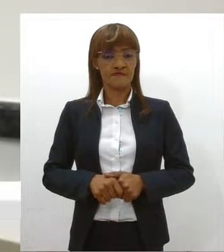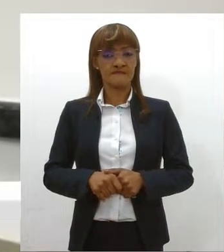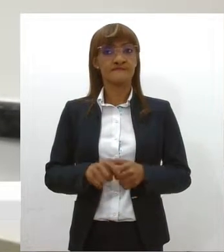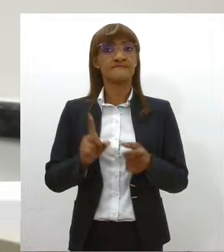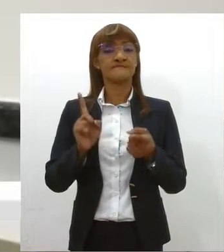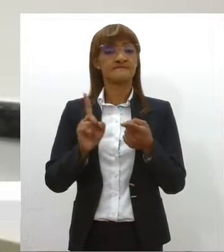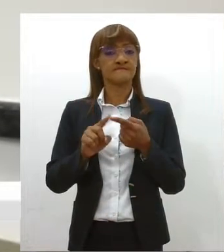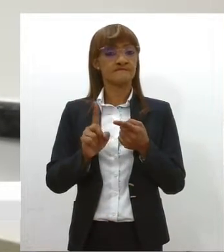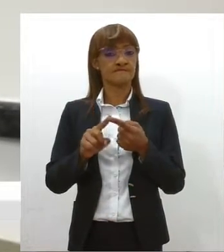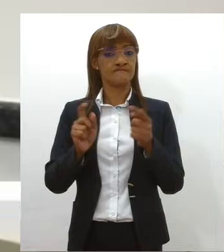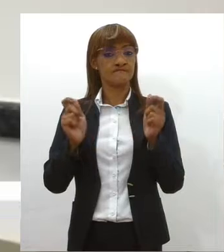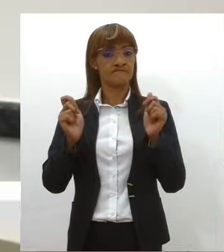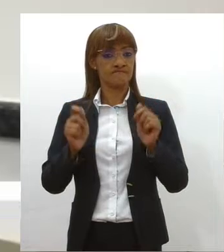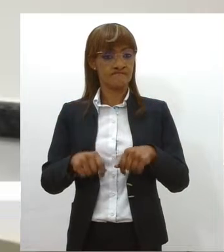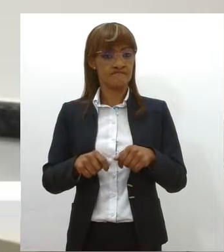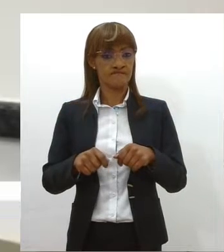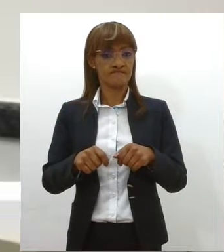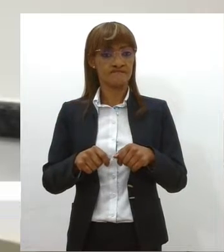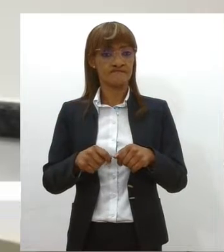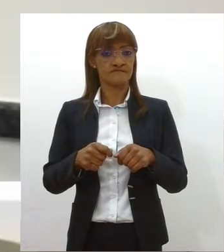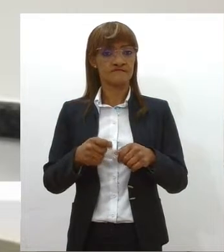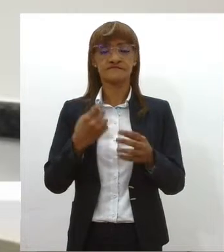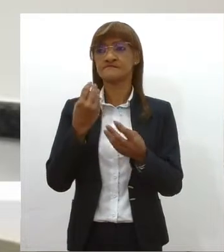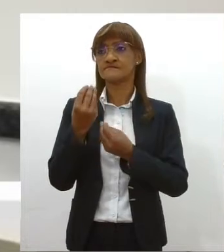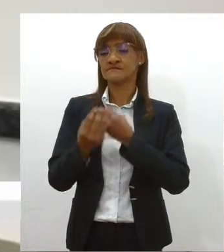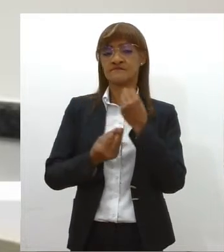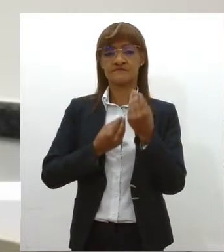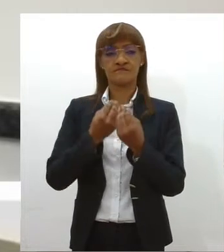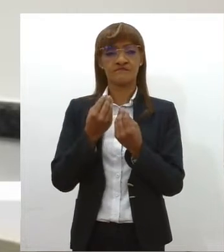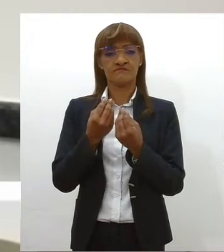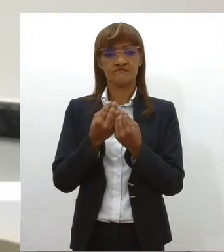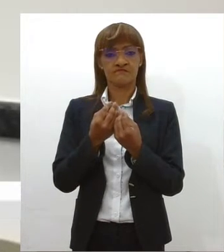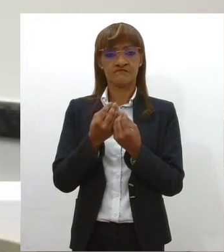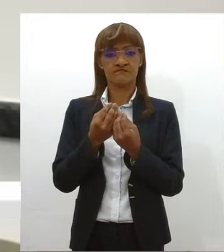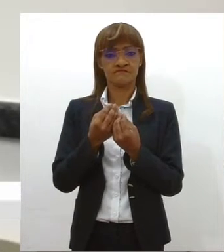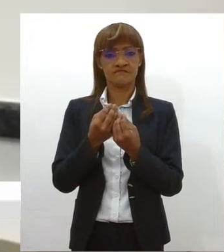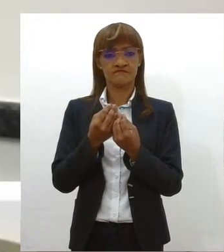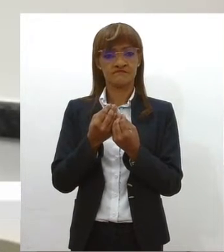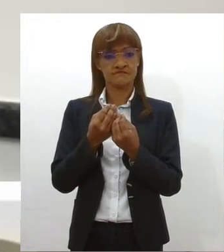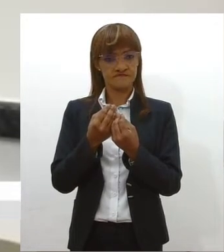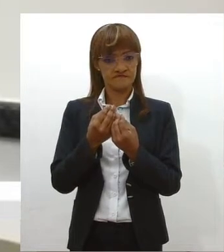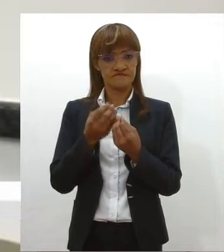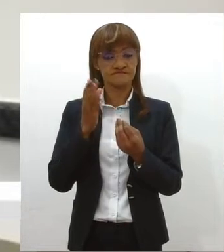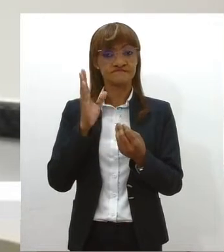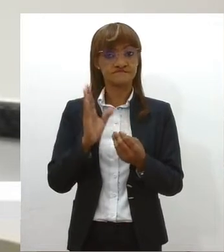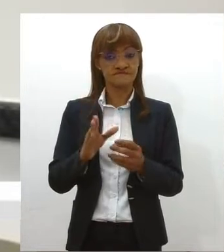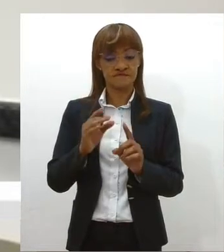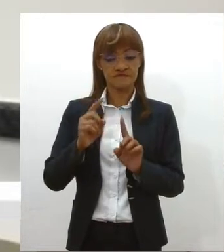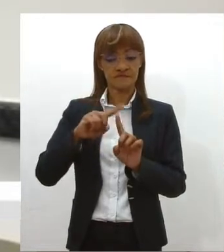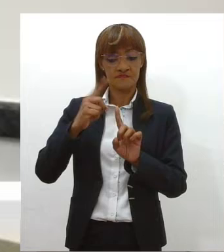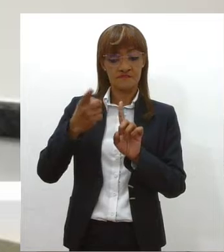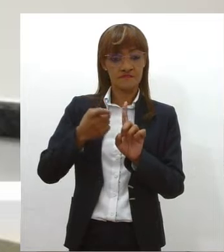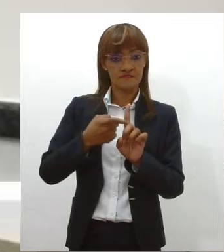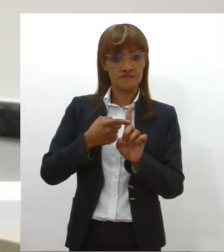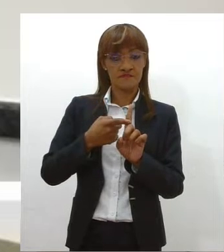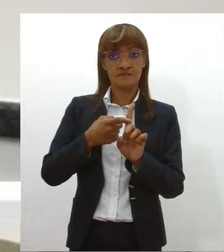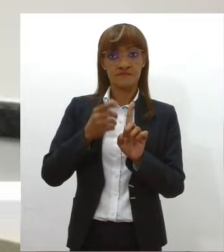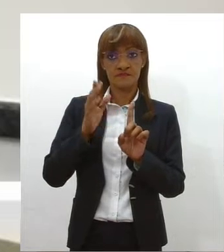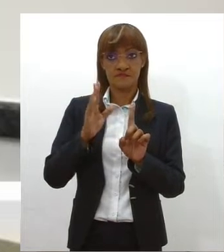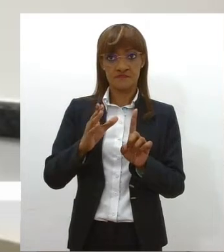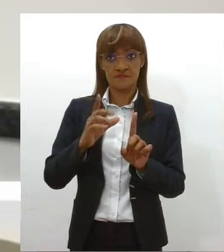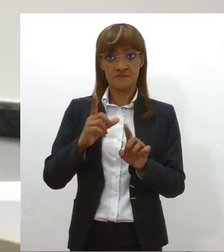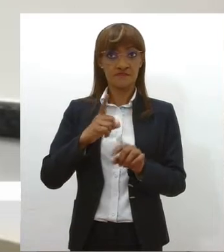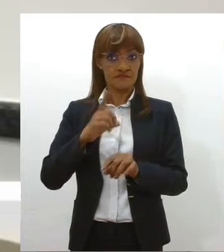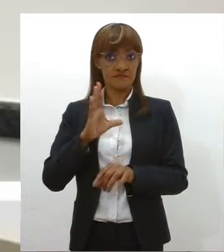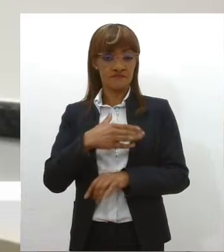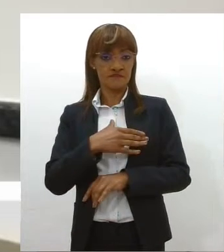de haver, como tem uma alteração da coagulação devido ao Covid, que o Covid ele é